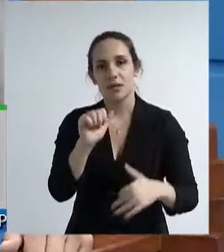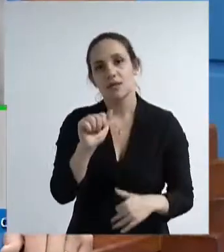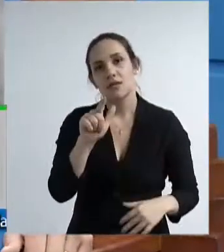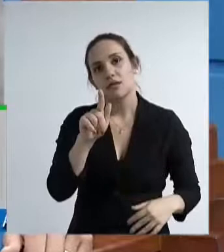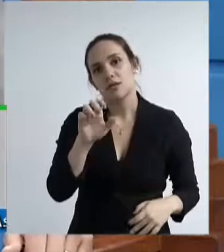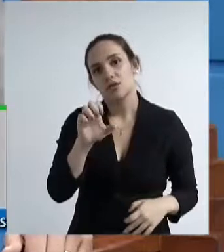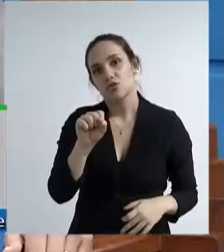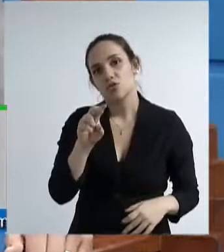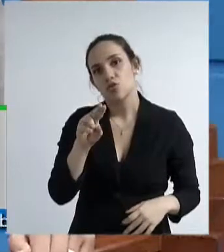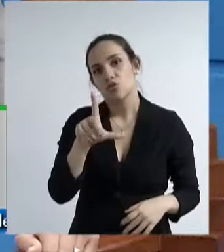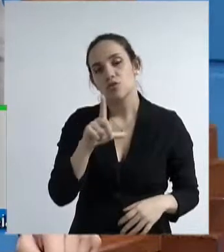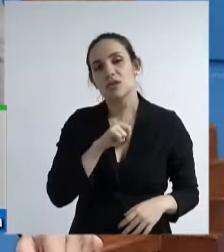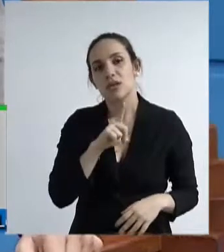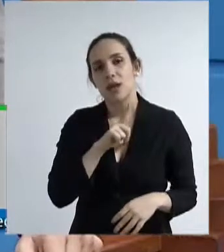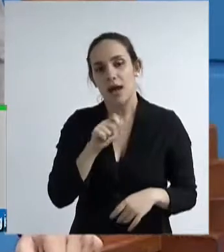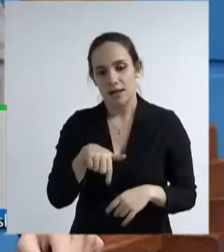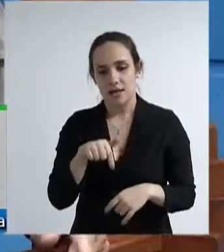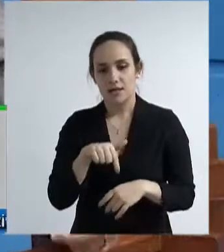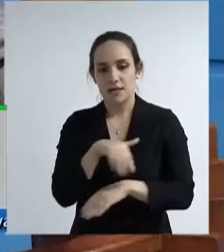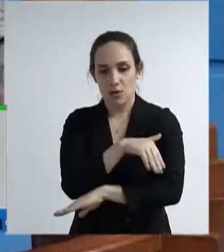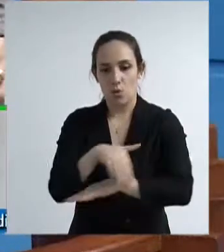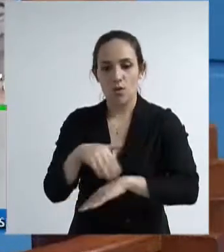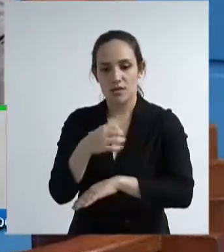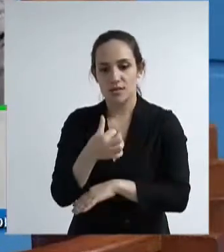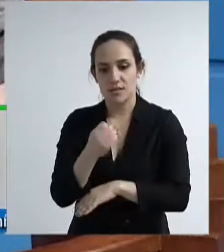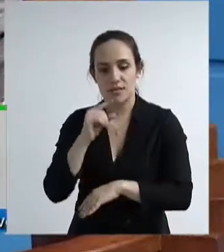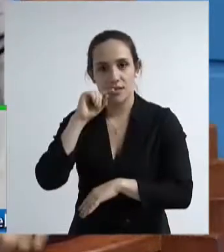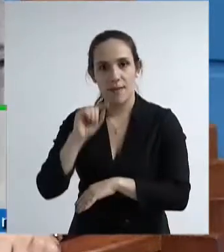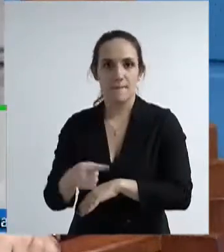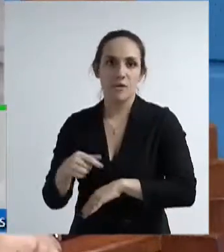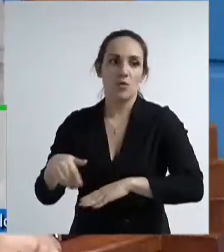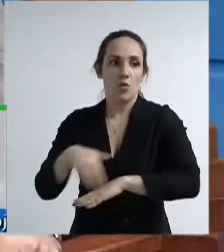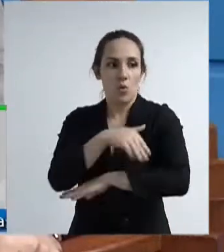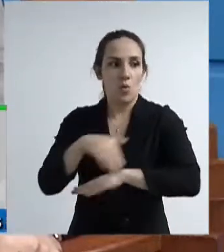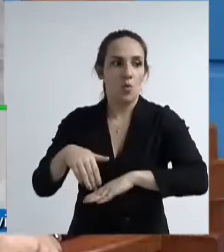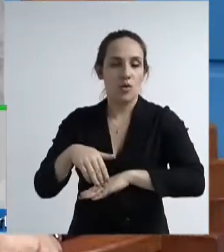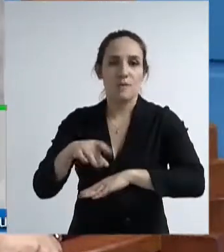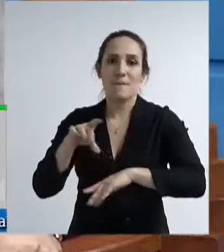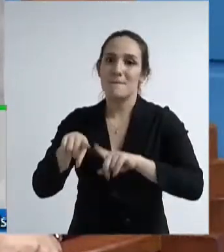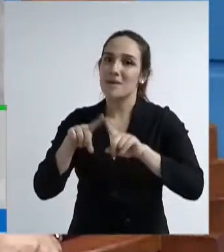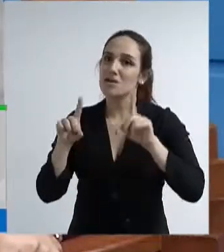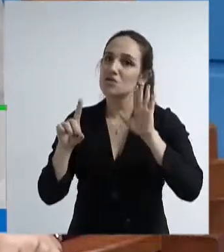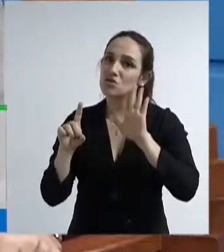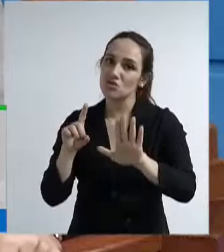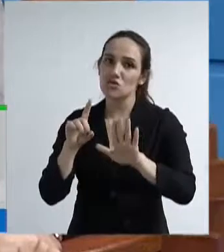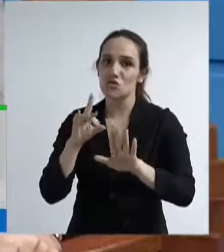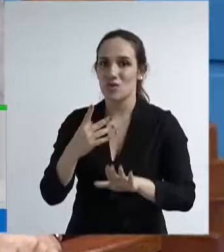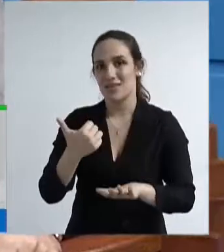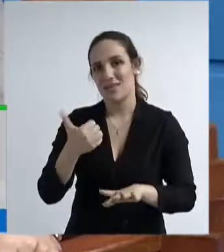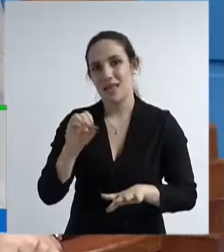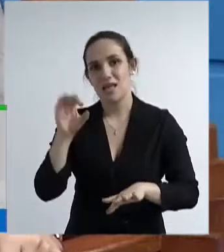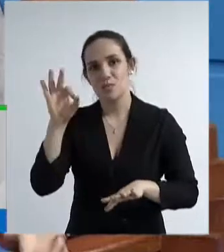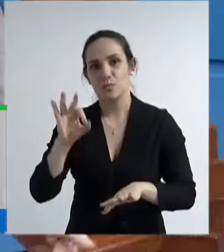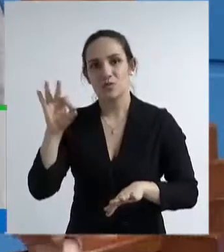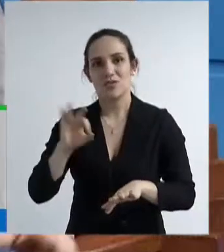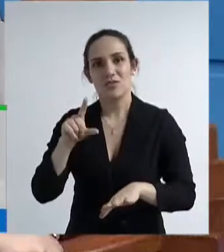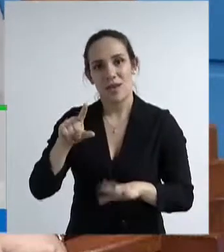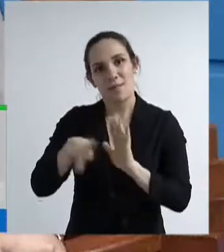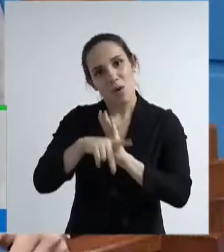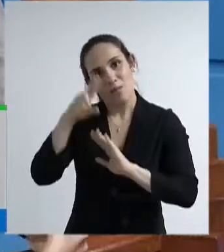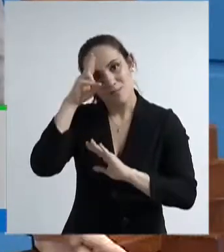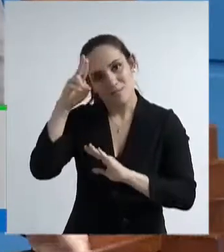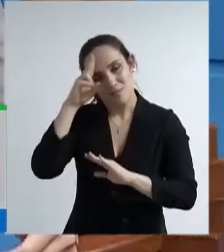mil quilômetros de estradas e apenas 10% disso tudo é pavimentado. É evidente e amplamente sabido que